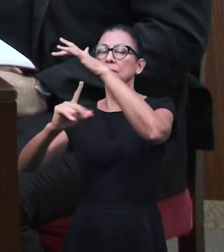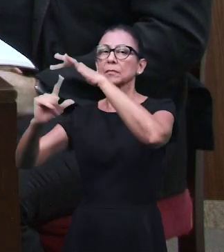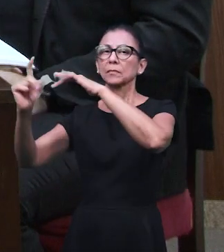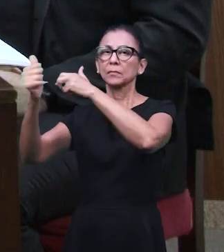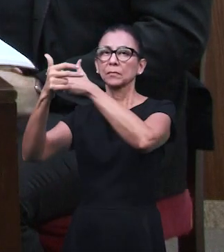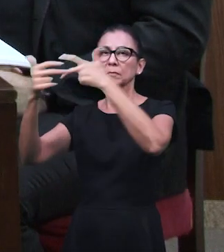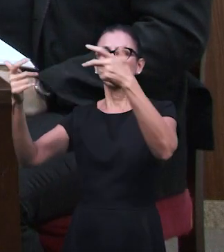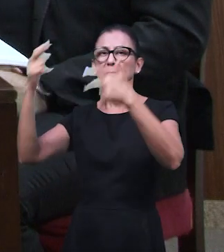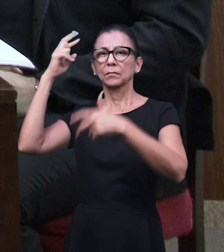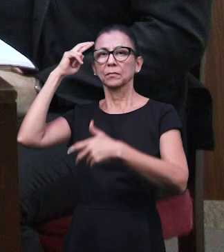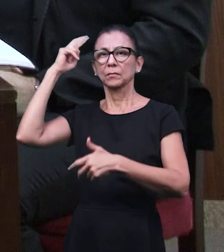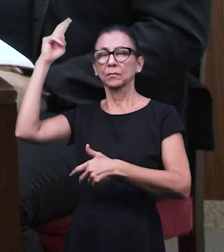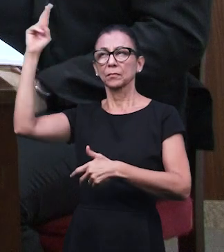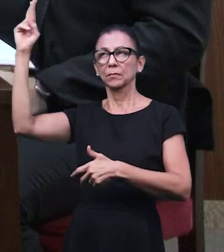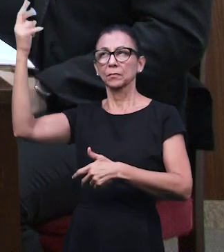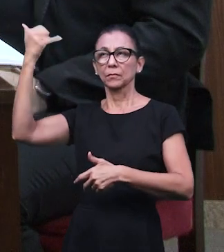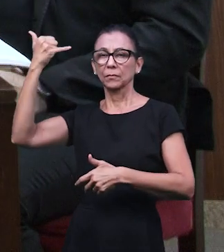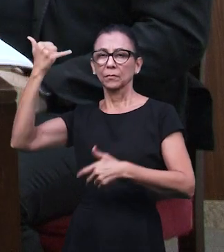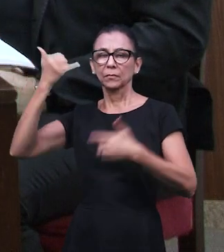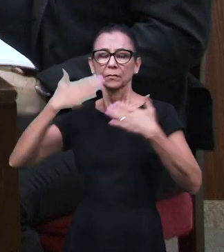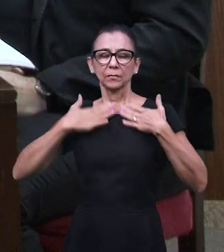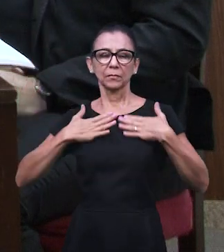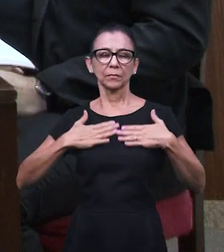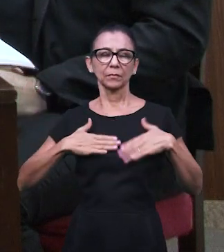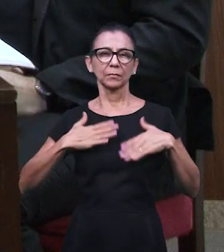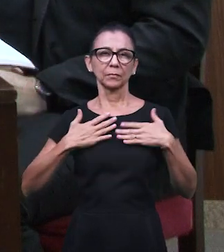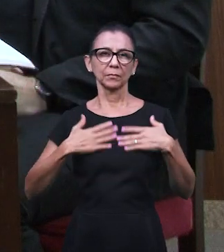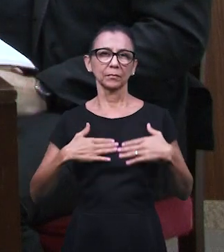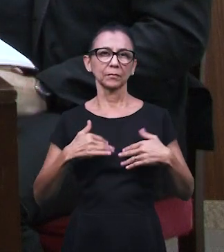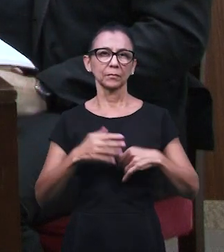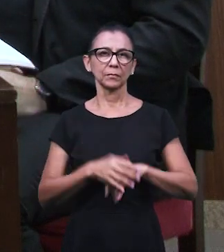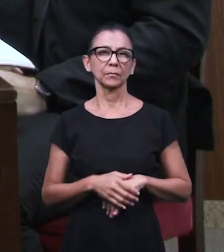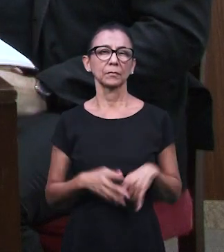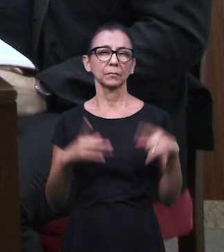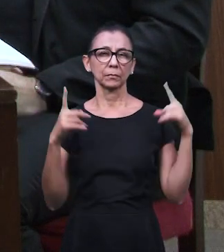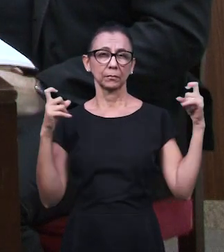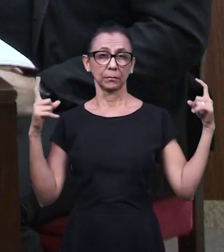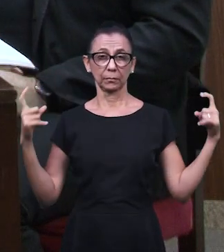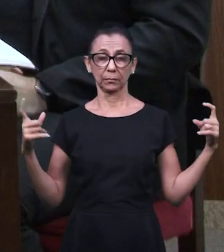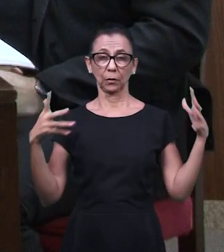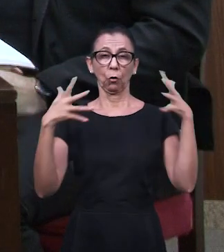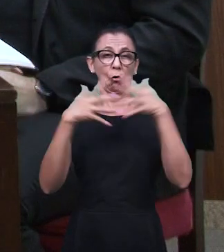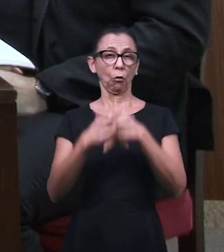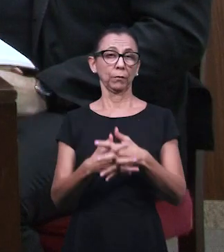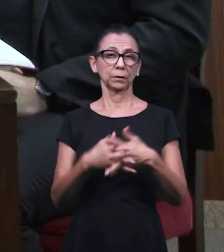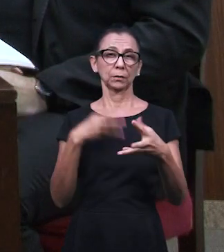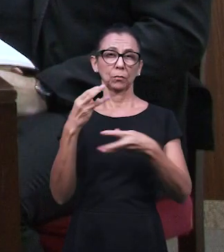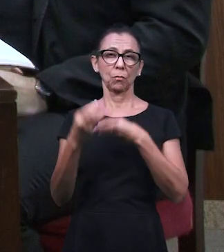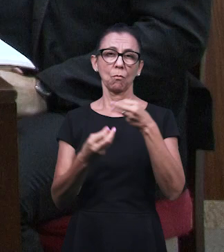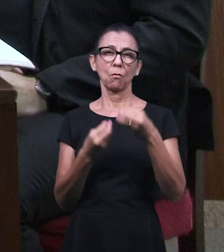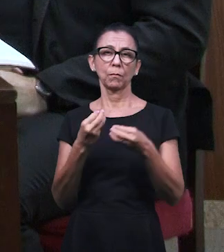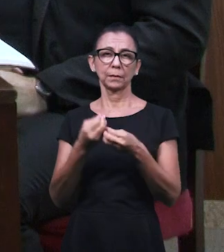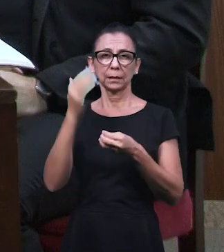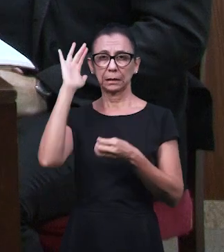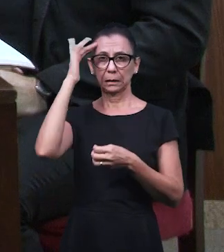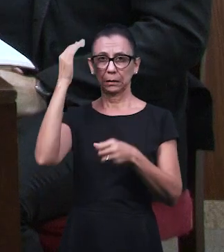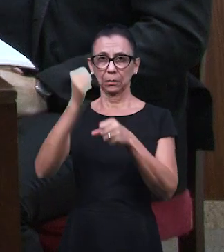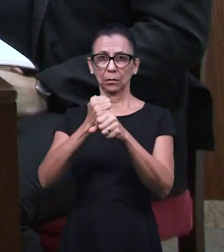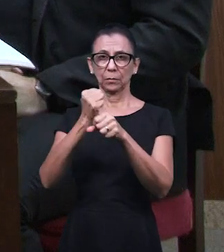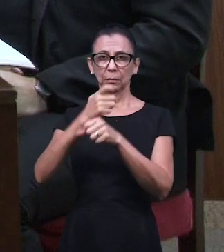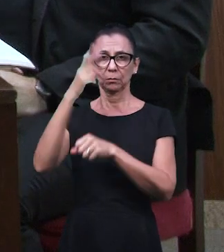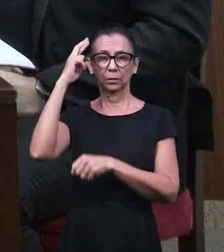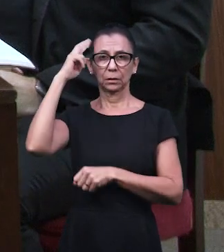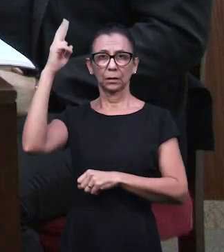homem vai conseguir escutar, né? Não tem como. Muito bom, né? Inclusive, essa questão do barulho é um tema do Ciência e Fé, né? Sim,